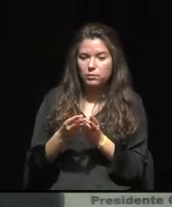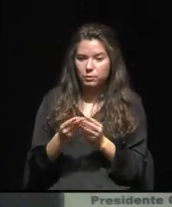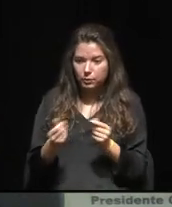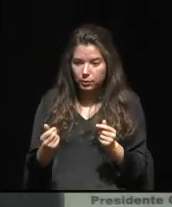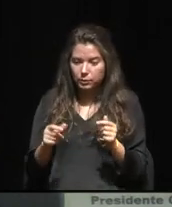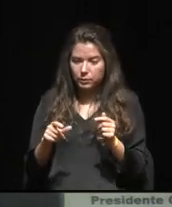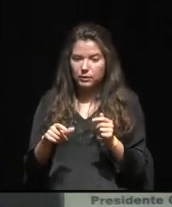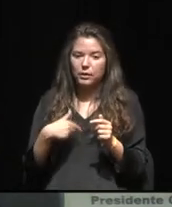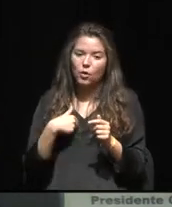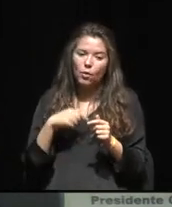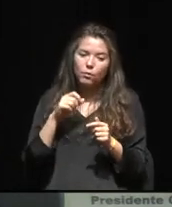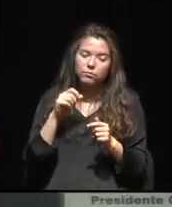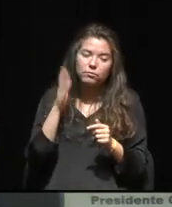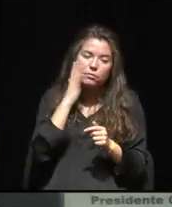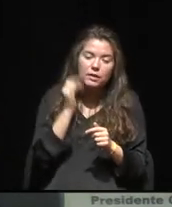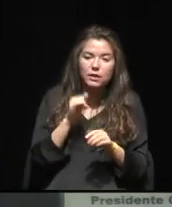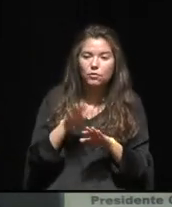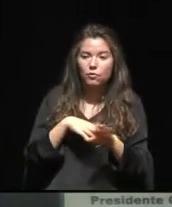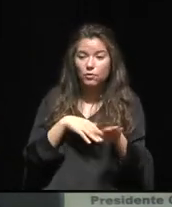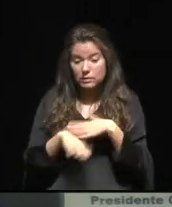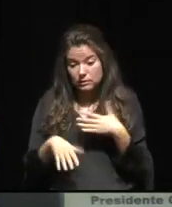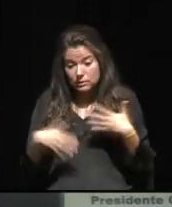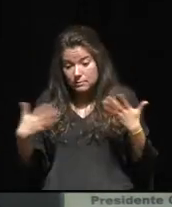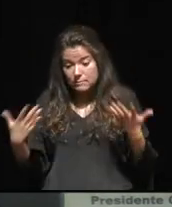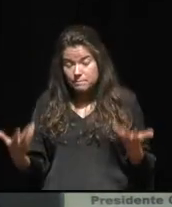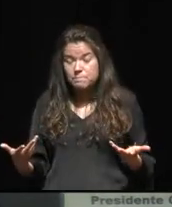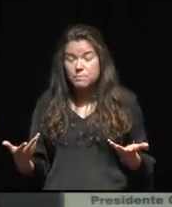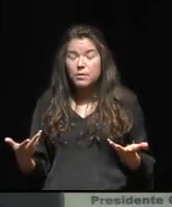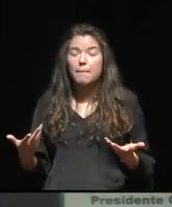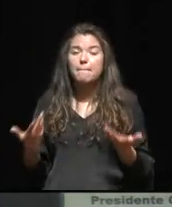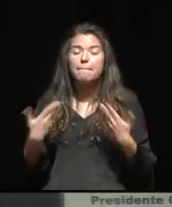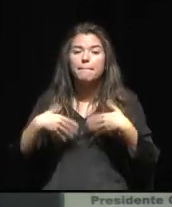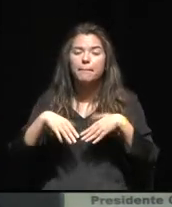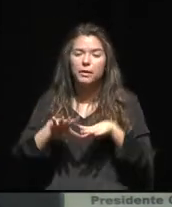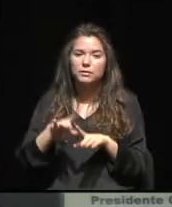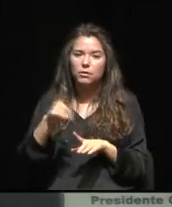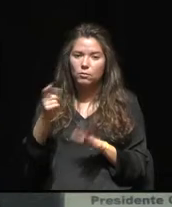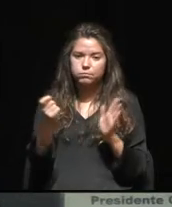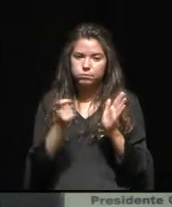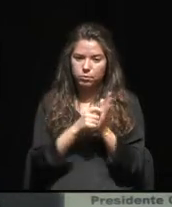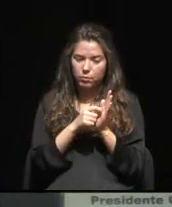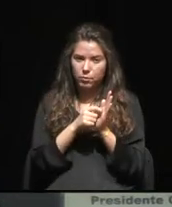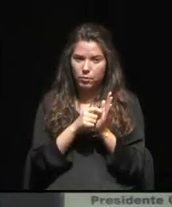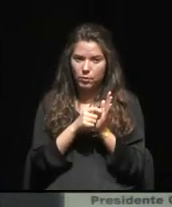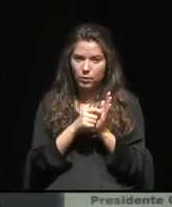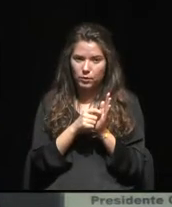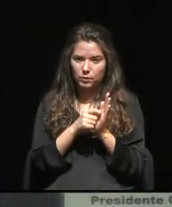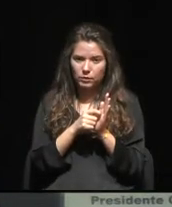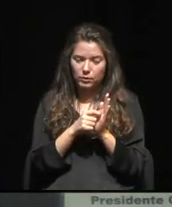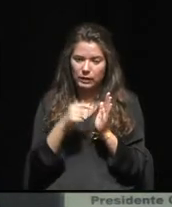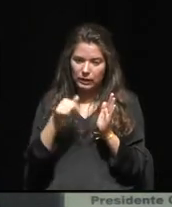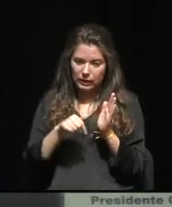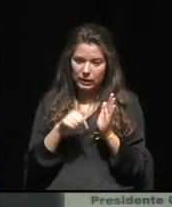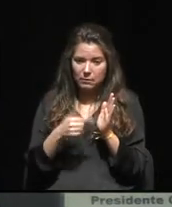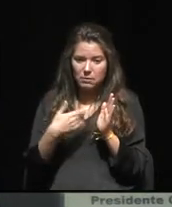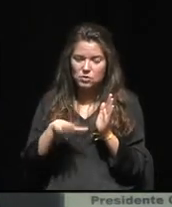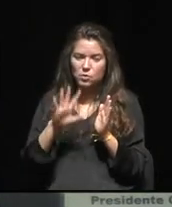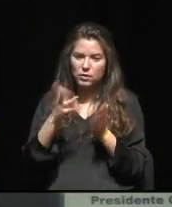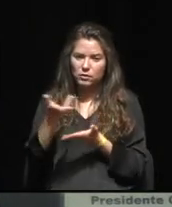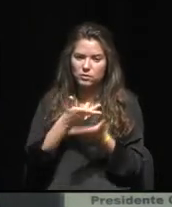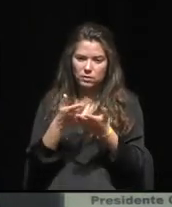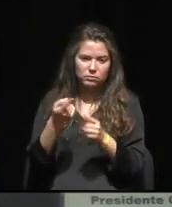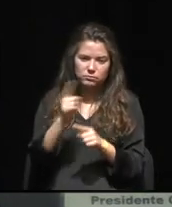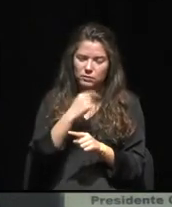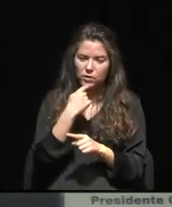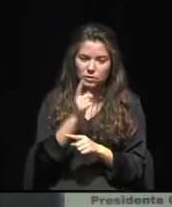Leais procuro fazê-lo eh Há aqui um ponto que foi aqui trazido que eu confesso que não foi trazido no diálogo com os trabalhadores que é a